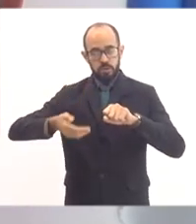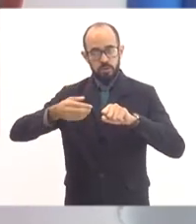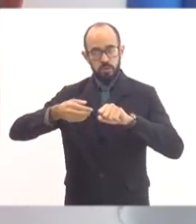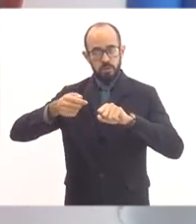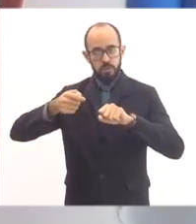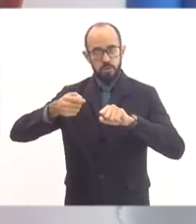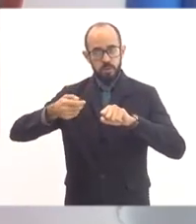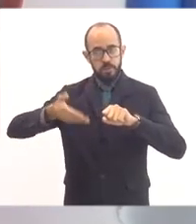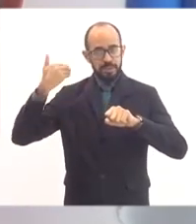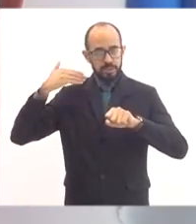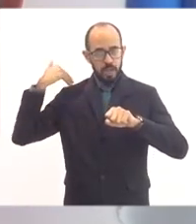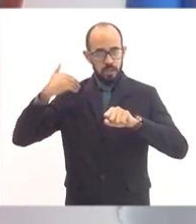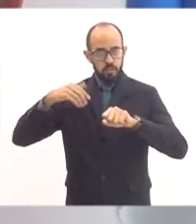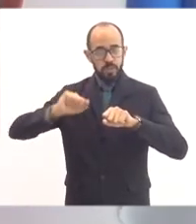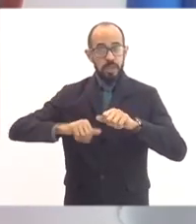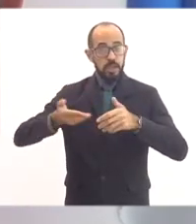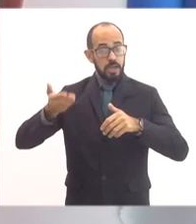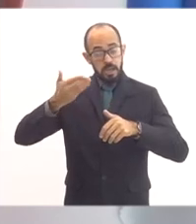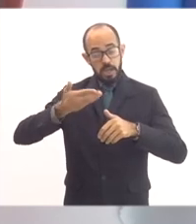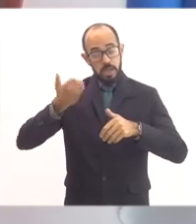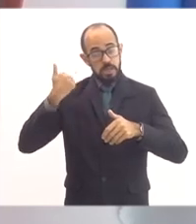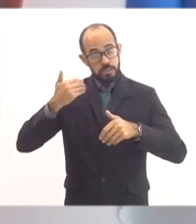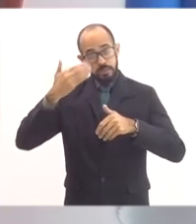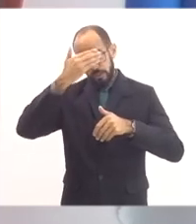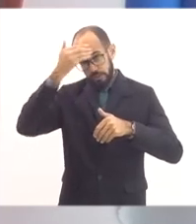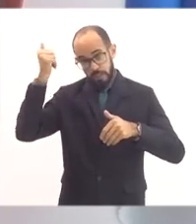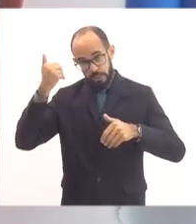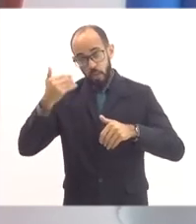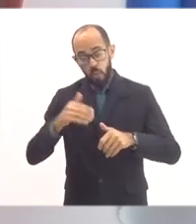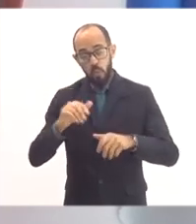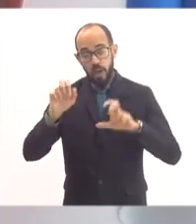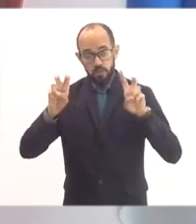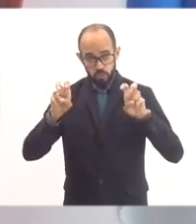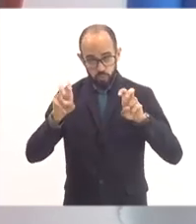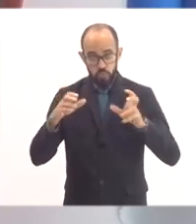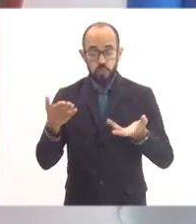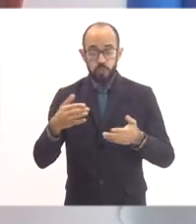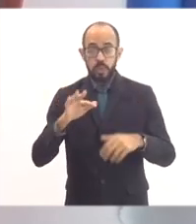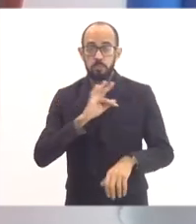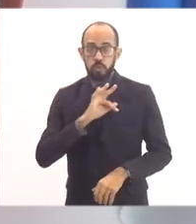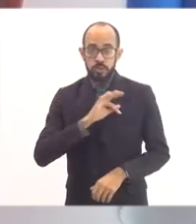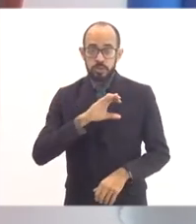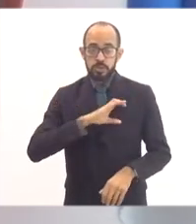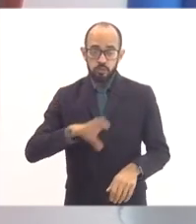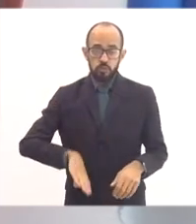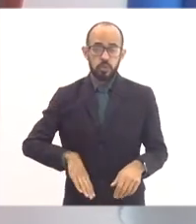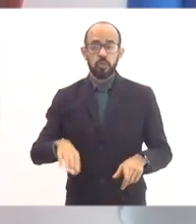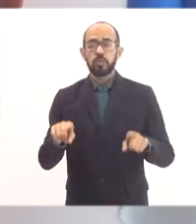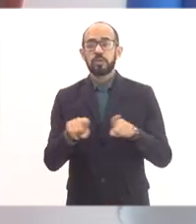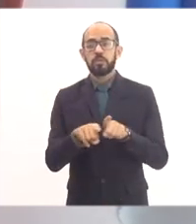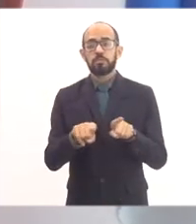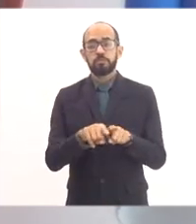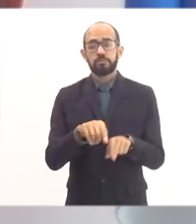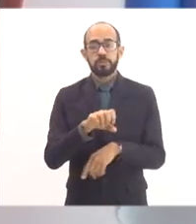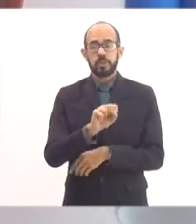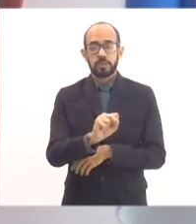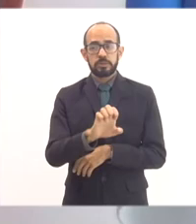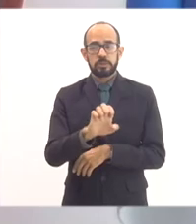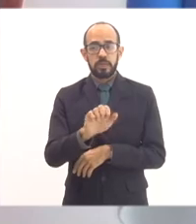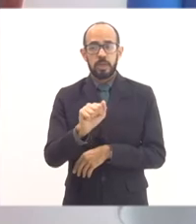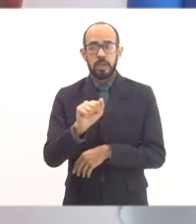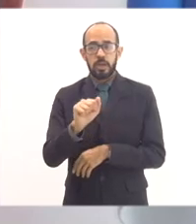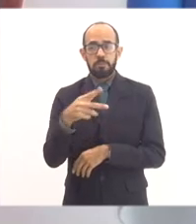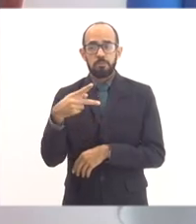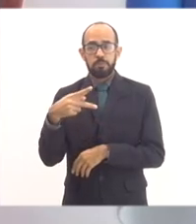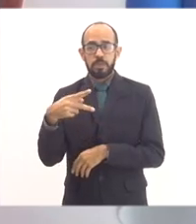supostamente esquecido. Tivemos êxito com a Polícia Civil, tivemos êxito com a SEAP, agora sob